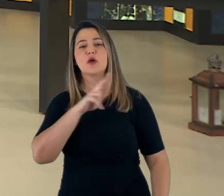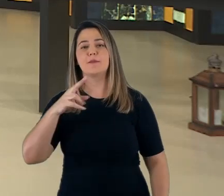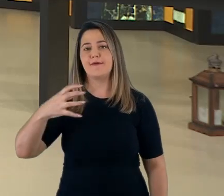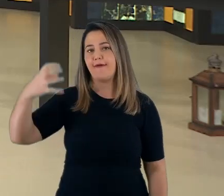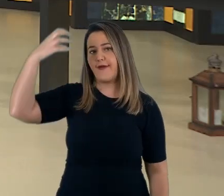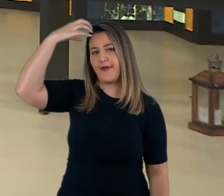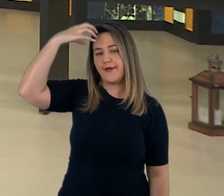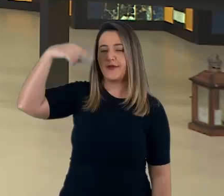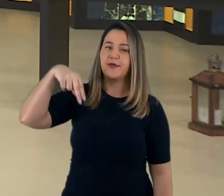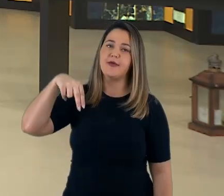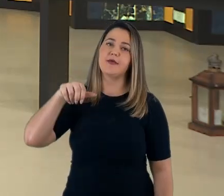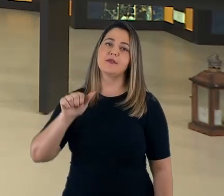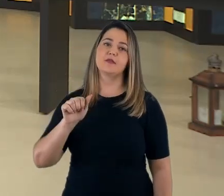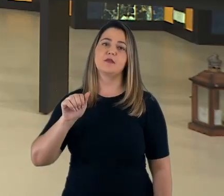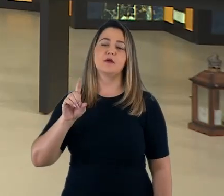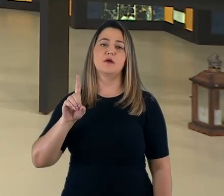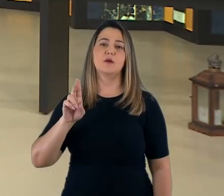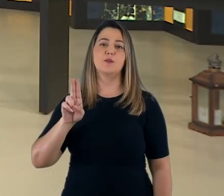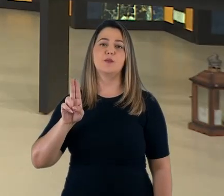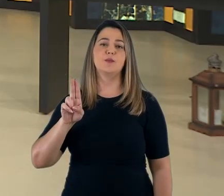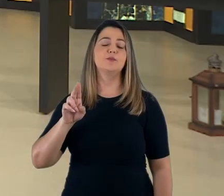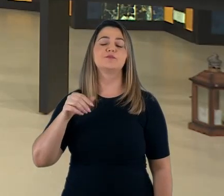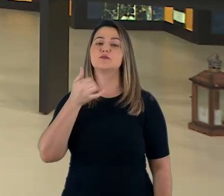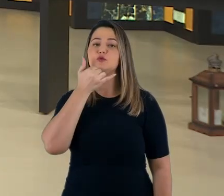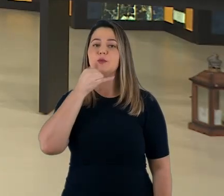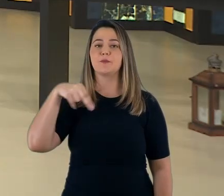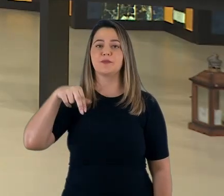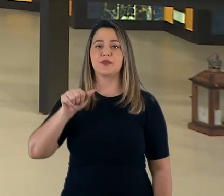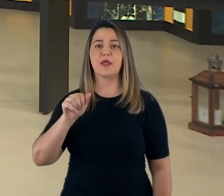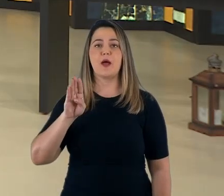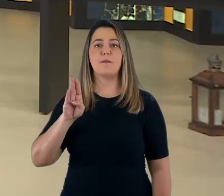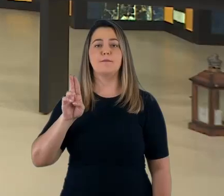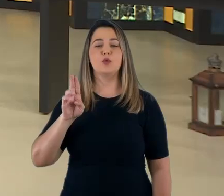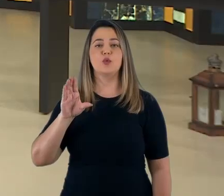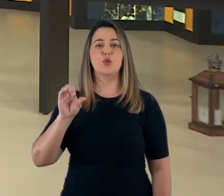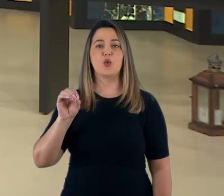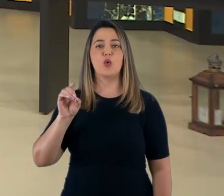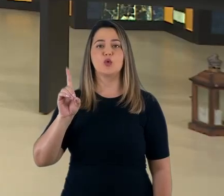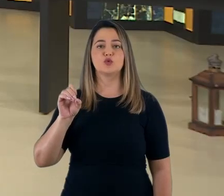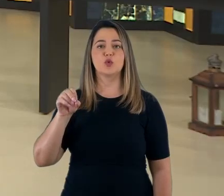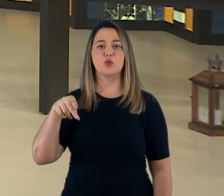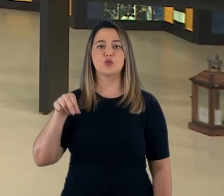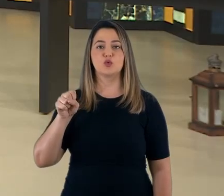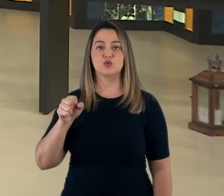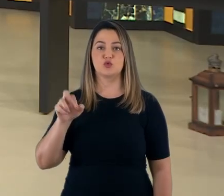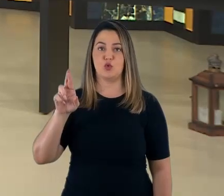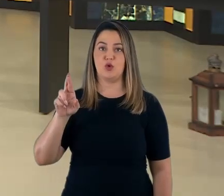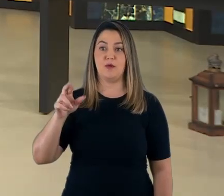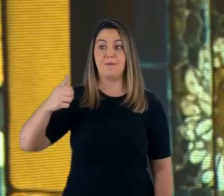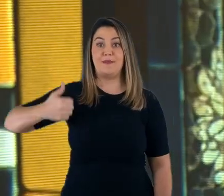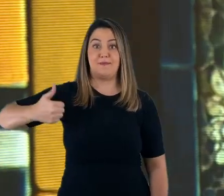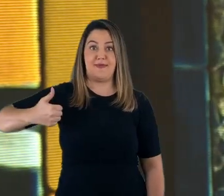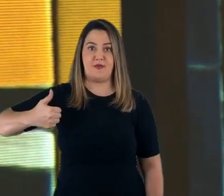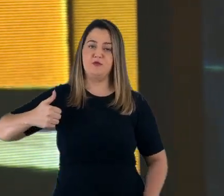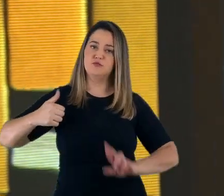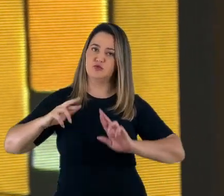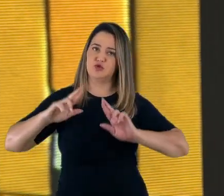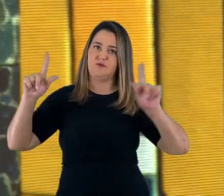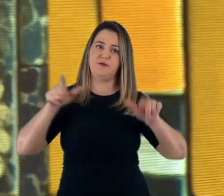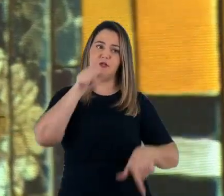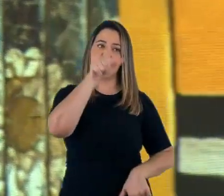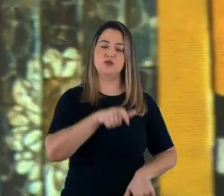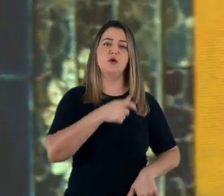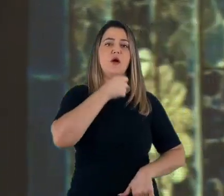confundido com o Nabucodonosor do tempo de Daniel. Este, portanto, era o Nabucodonosor II. A